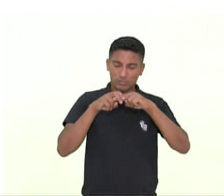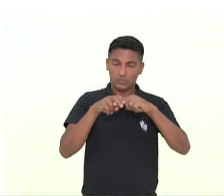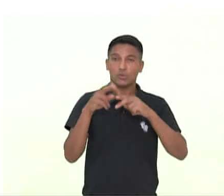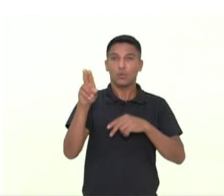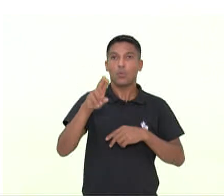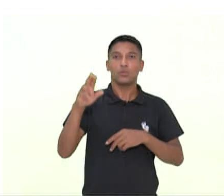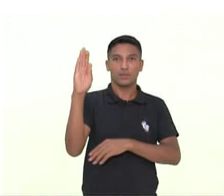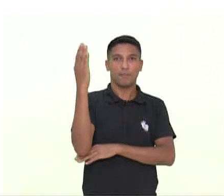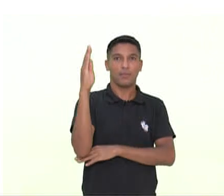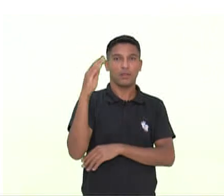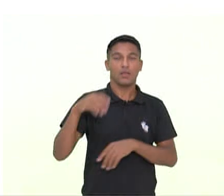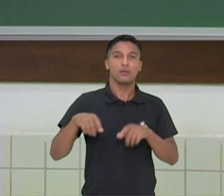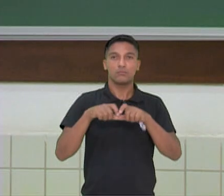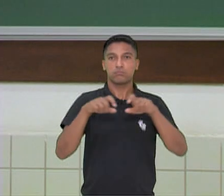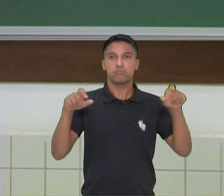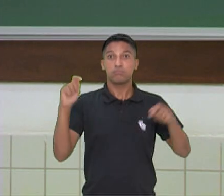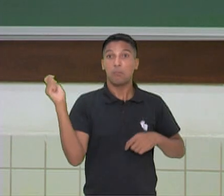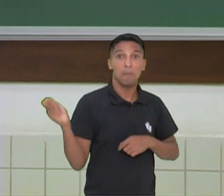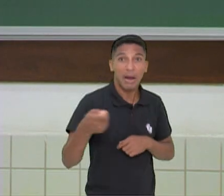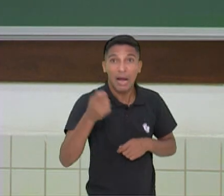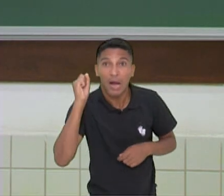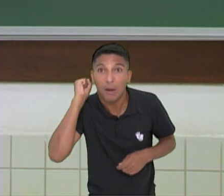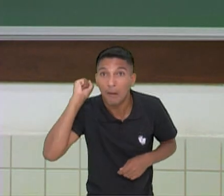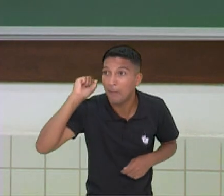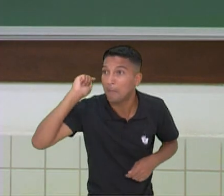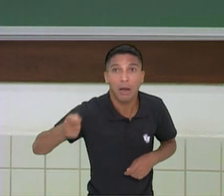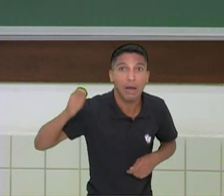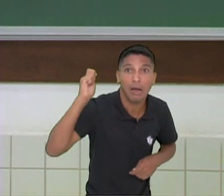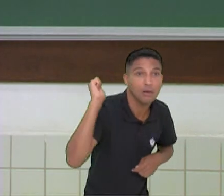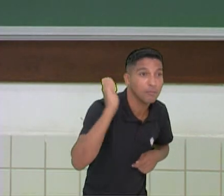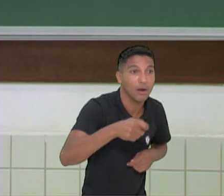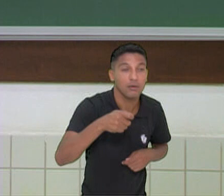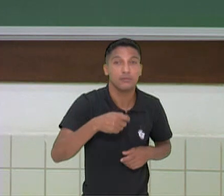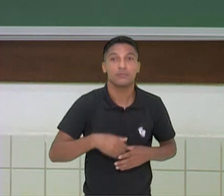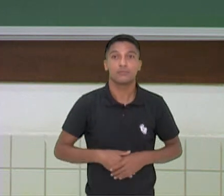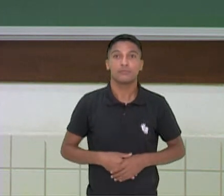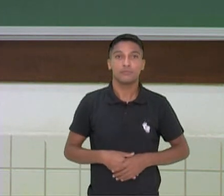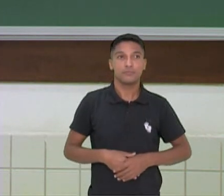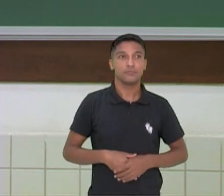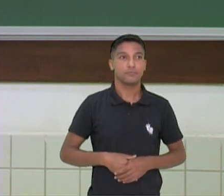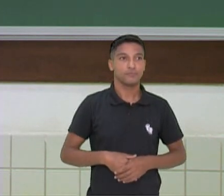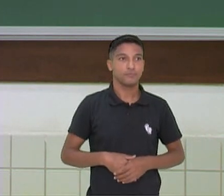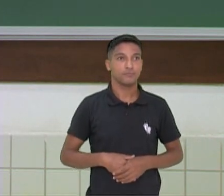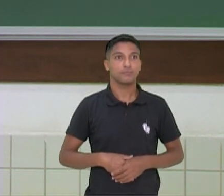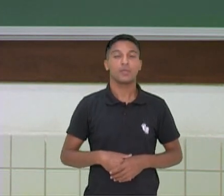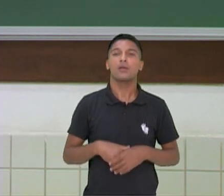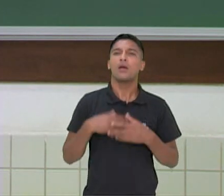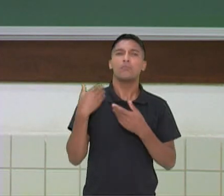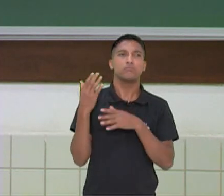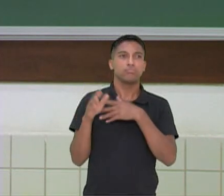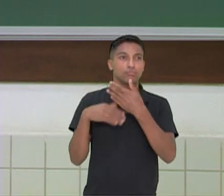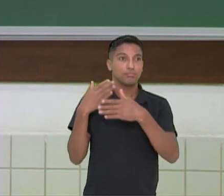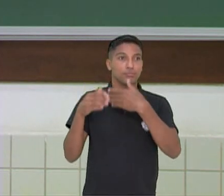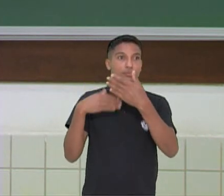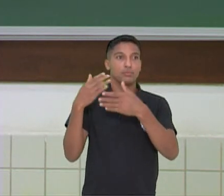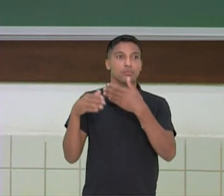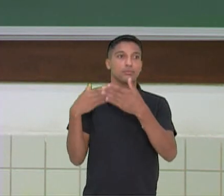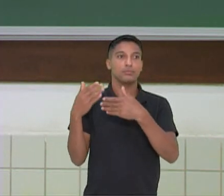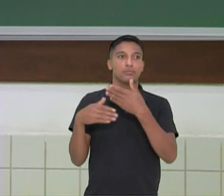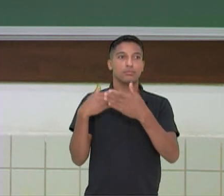o grupos ou tribos na então depois que o homem conseguiu manipular o metal